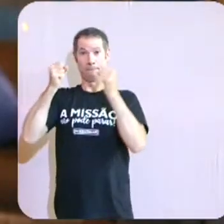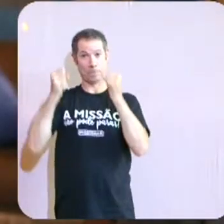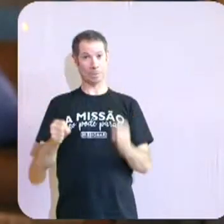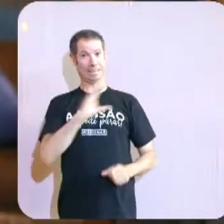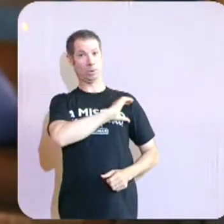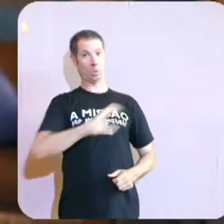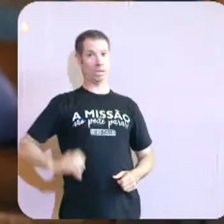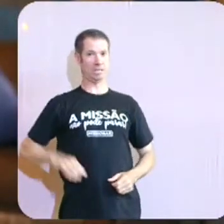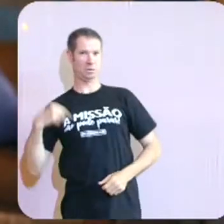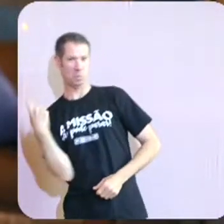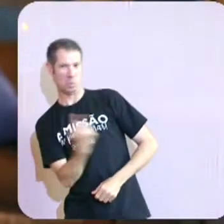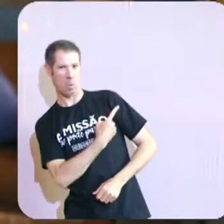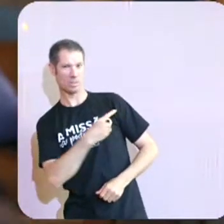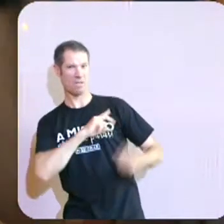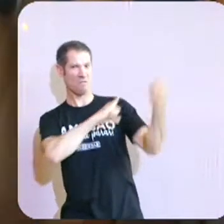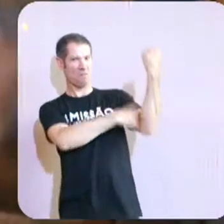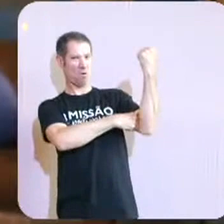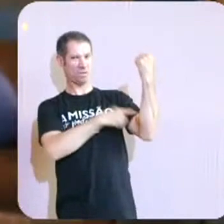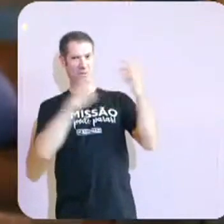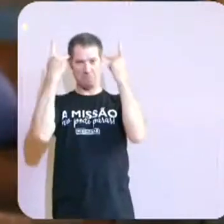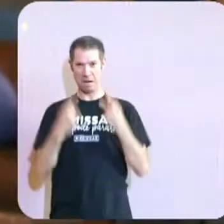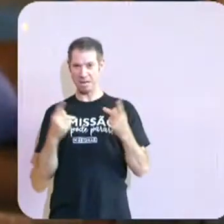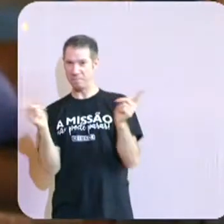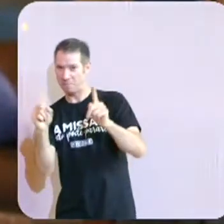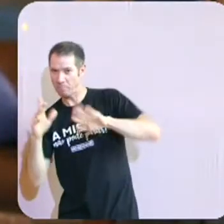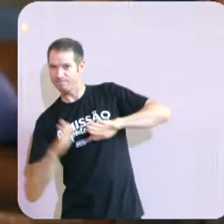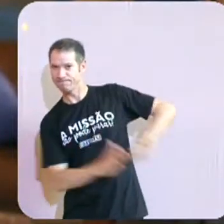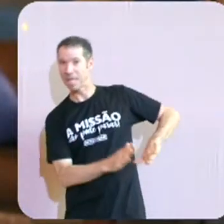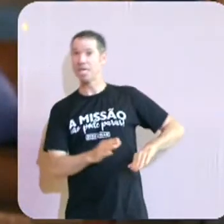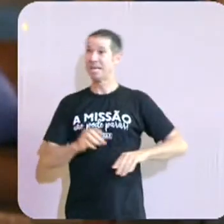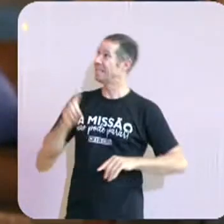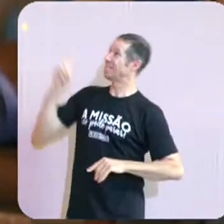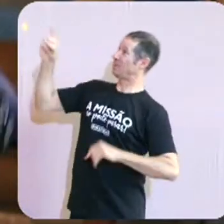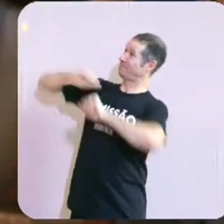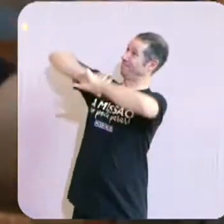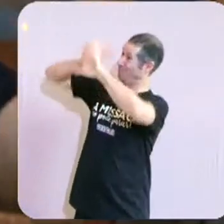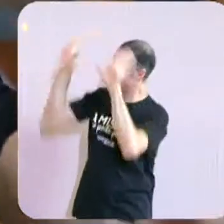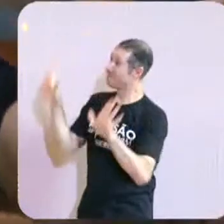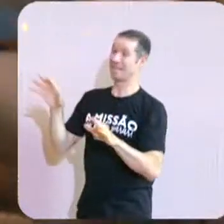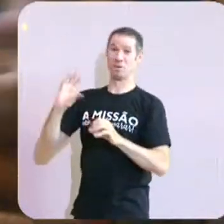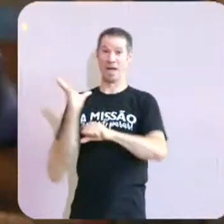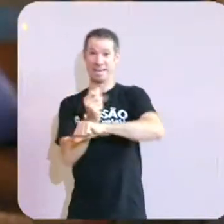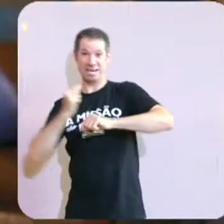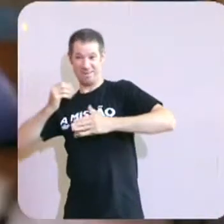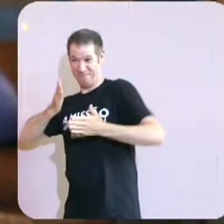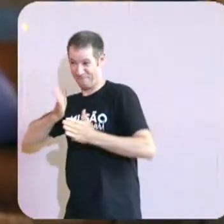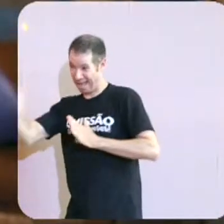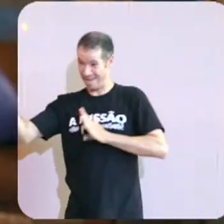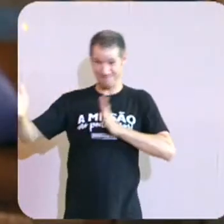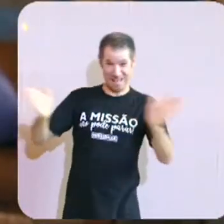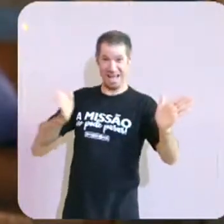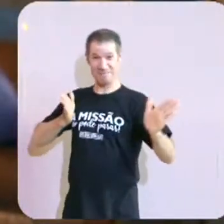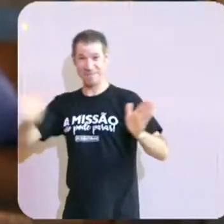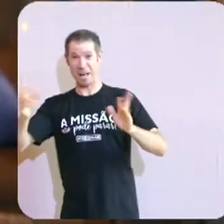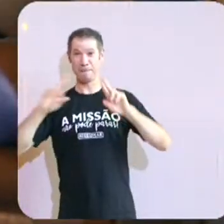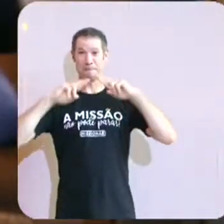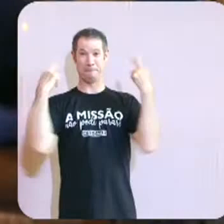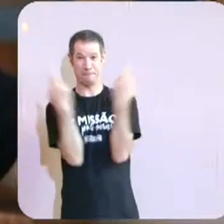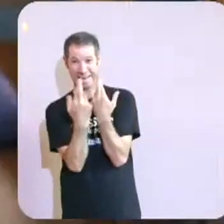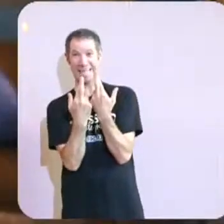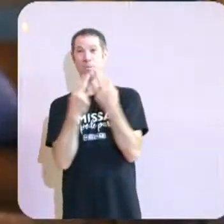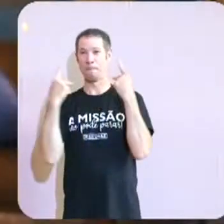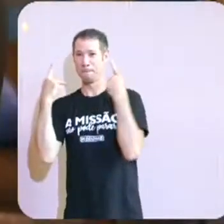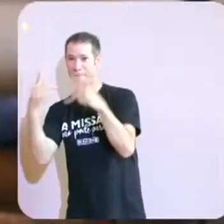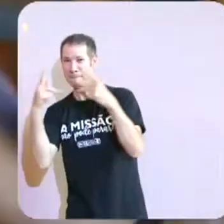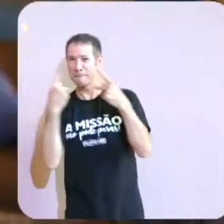e não pela nossa força humana. Deus será glorificado enquanto a igreja avança pregando o reino, sendo